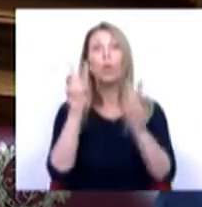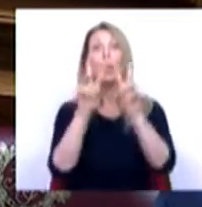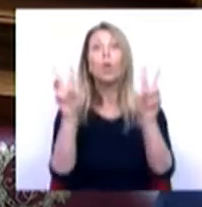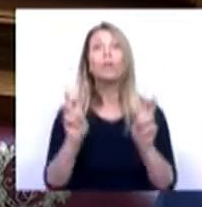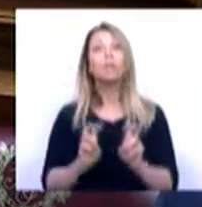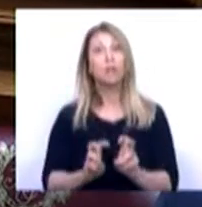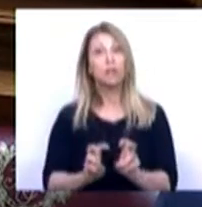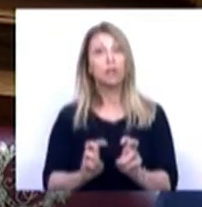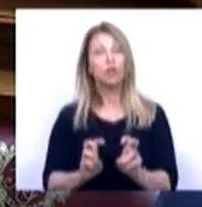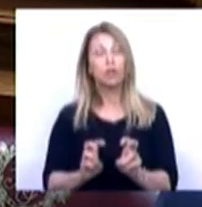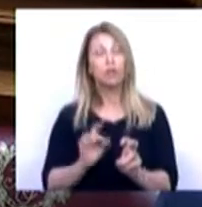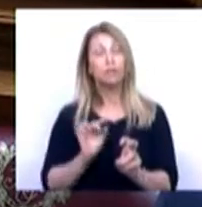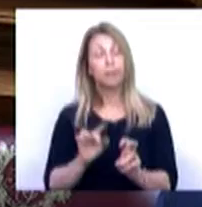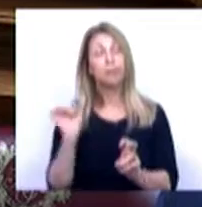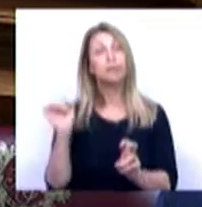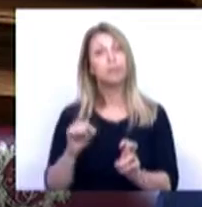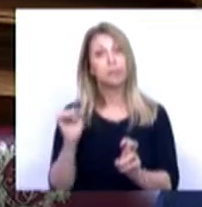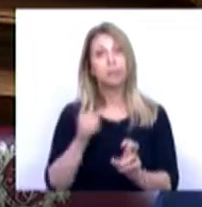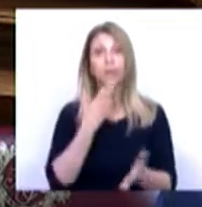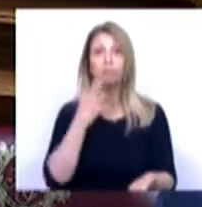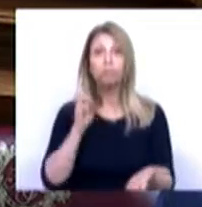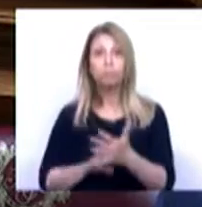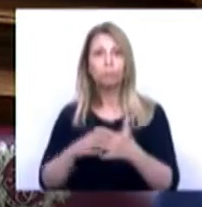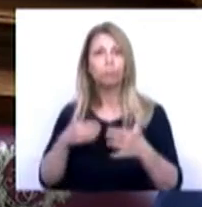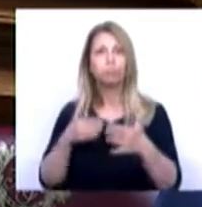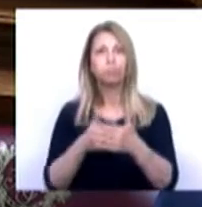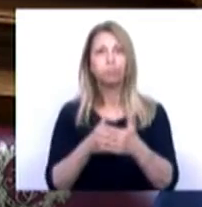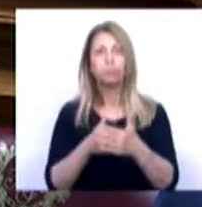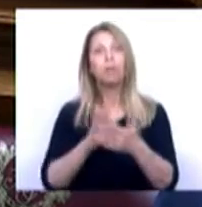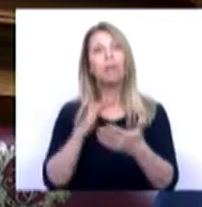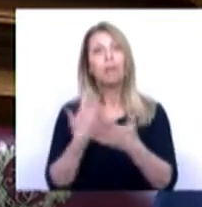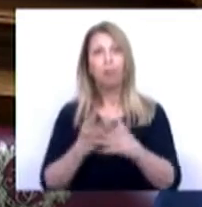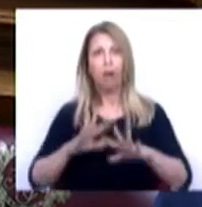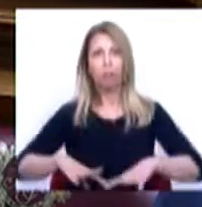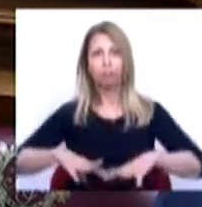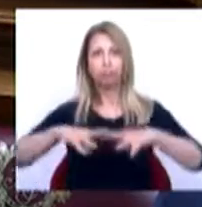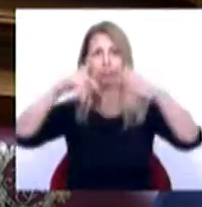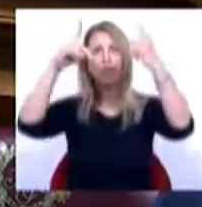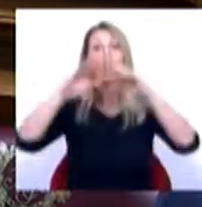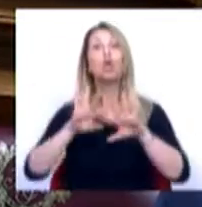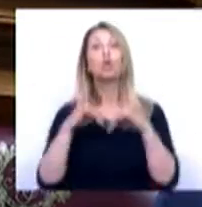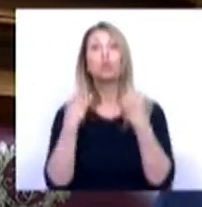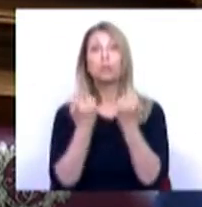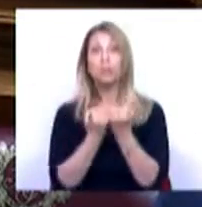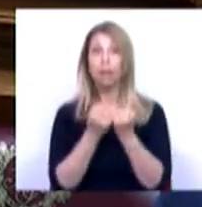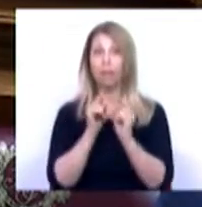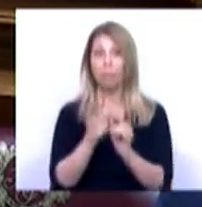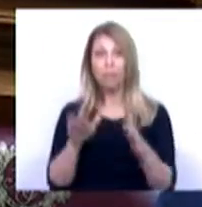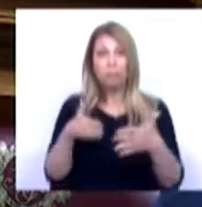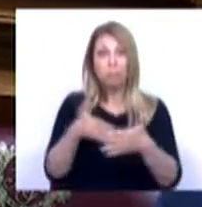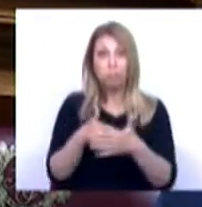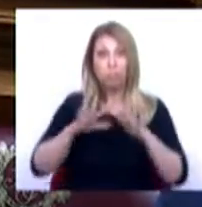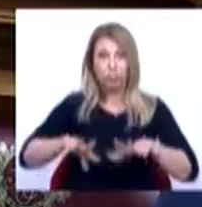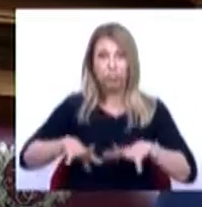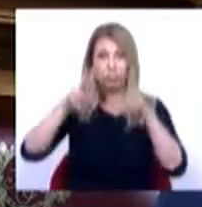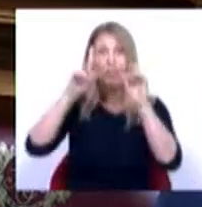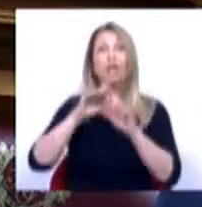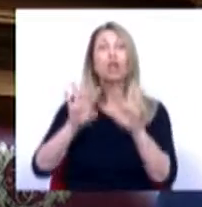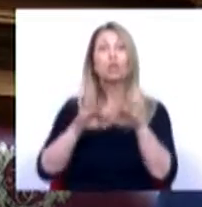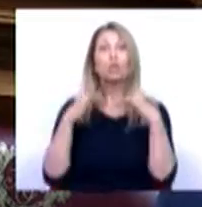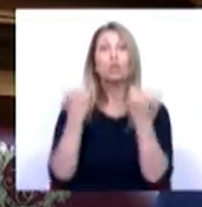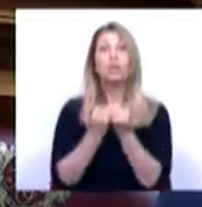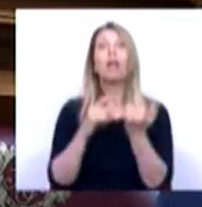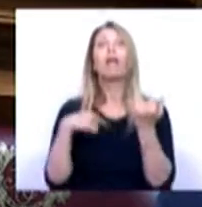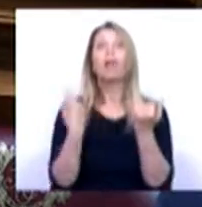que é, esse sim, o verdadeiro entrave ao elevador social. Mas esse é um entrave ao elevador social que nós estamos, felizmente, a